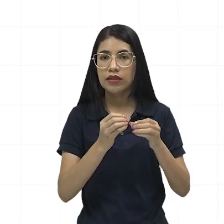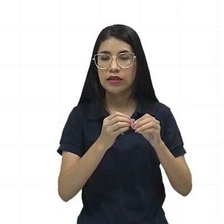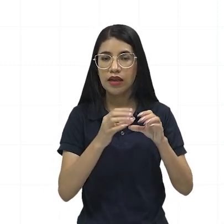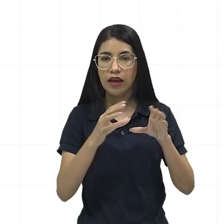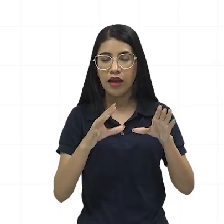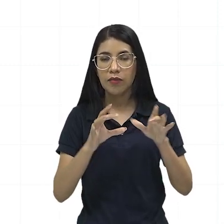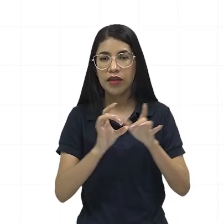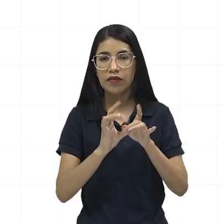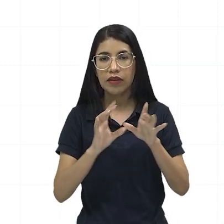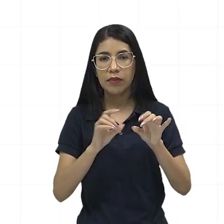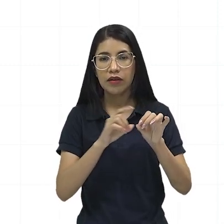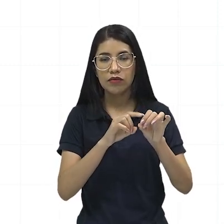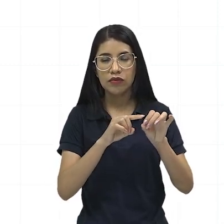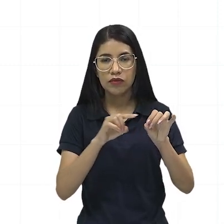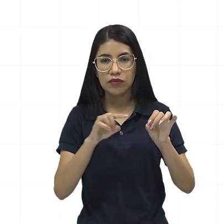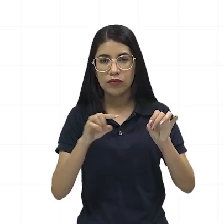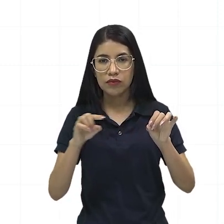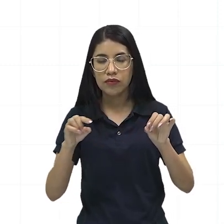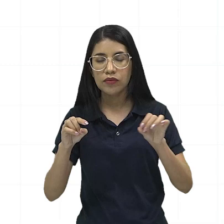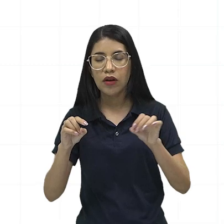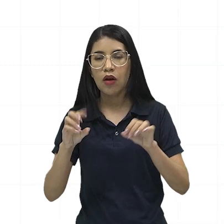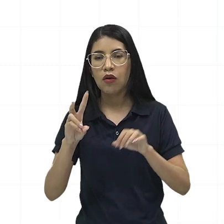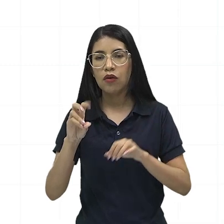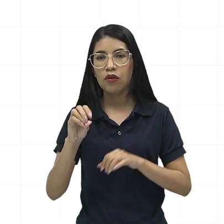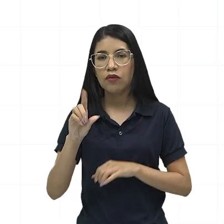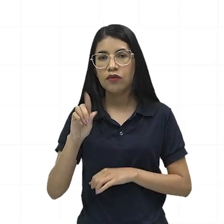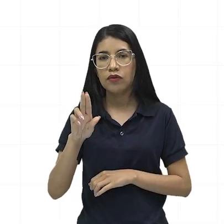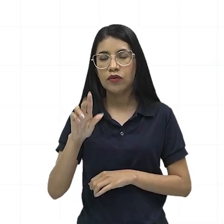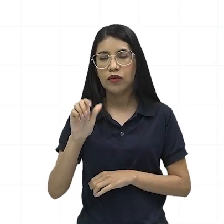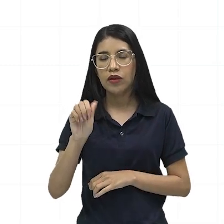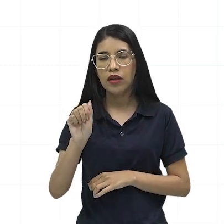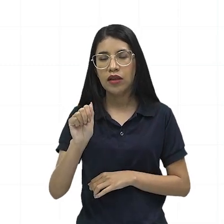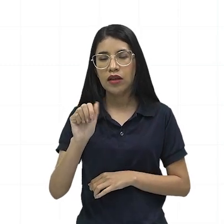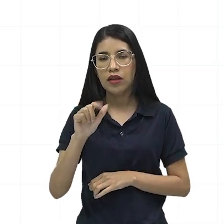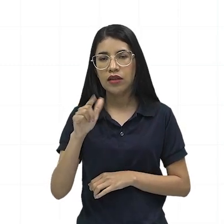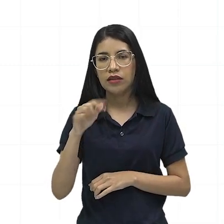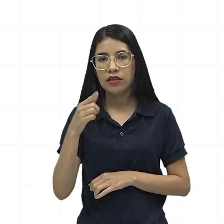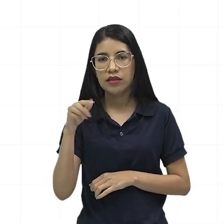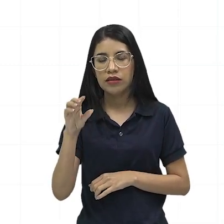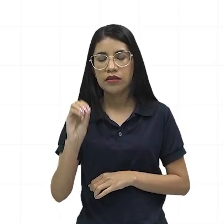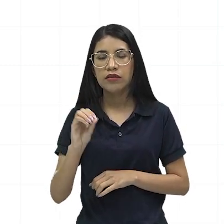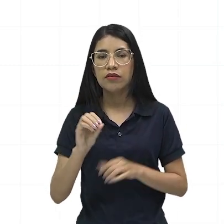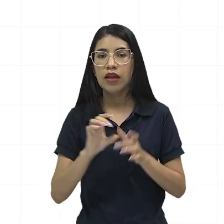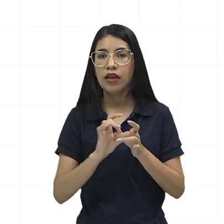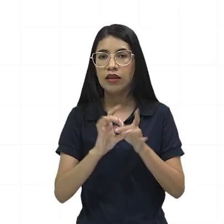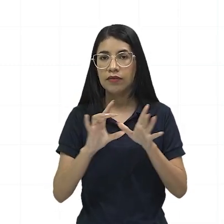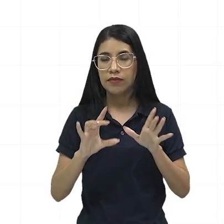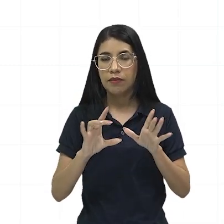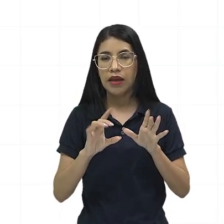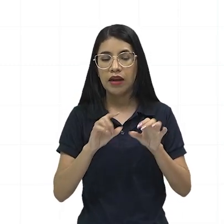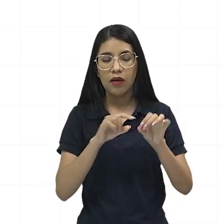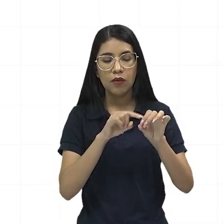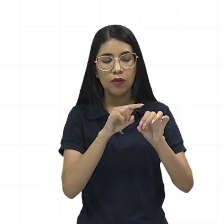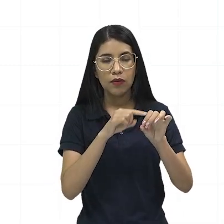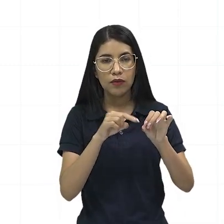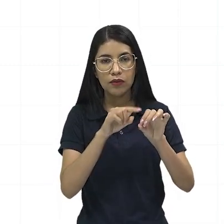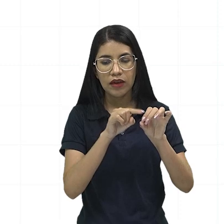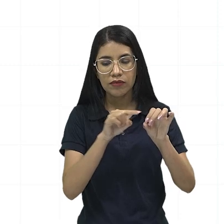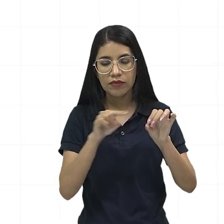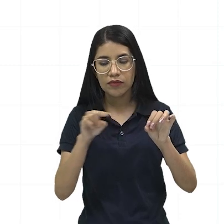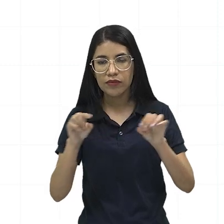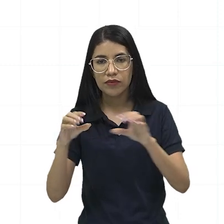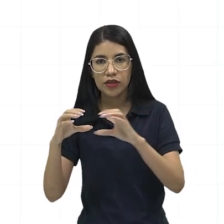e libera o gameta no processo chamado ovulação. Então, o nome desse processo de liberação do óvulo é chamado